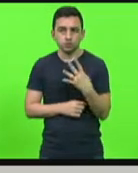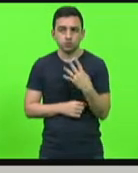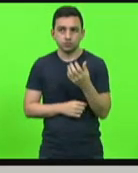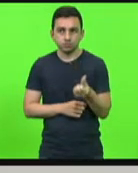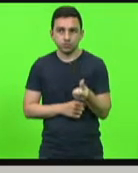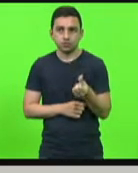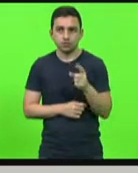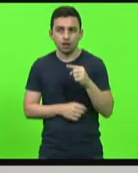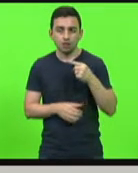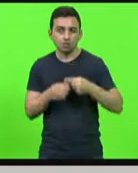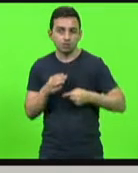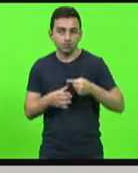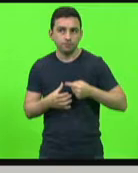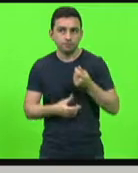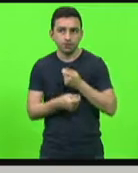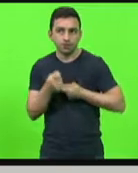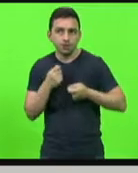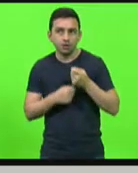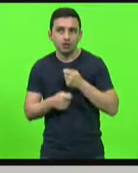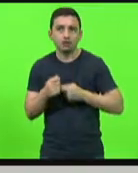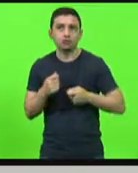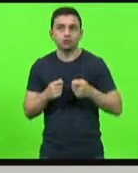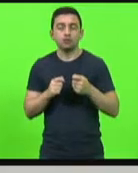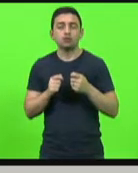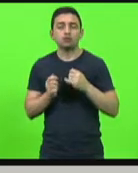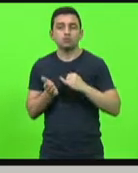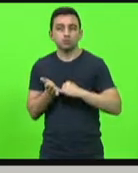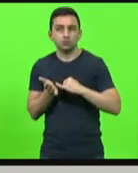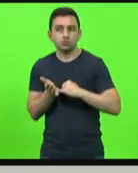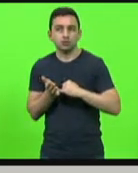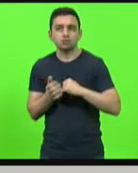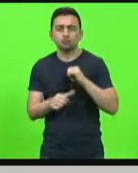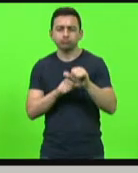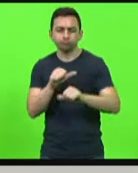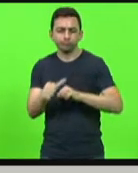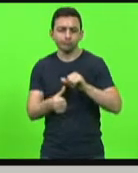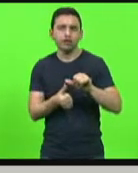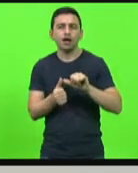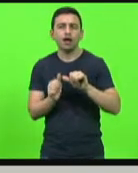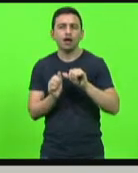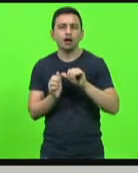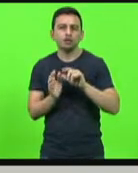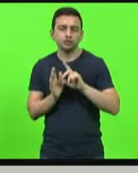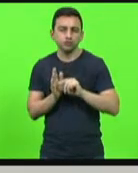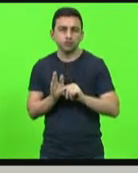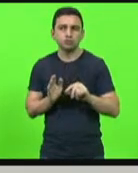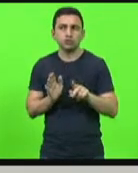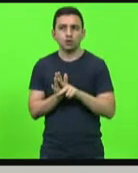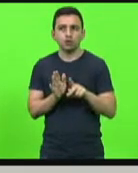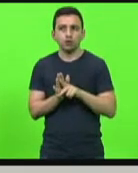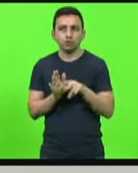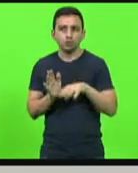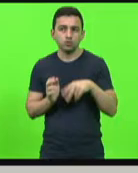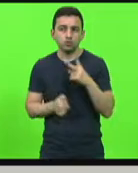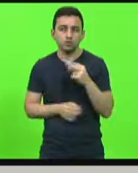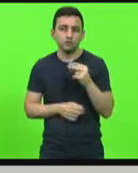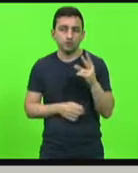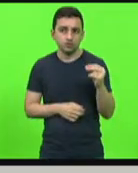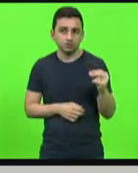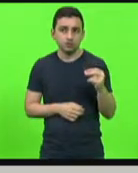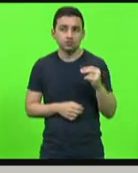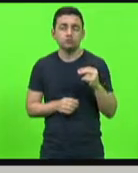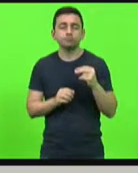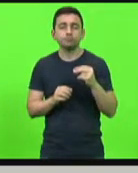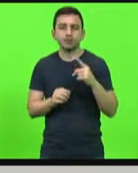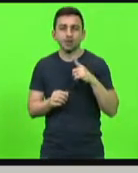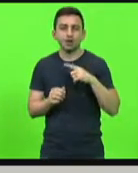Comissão de Finanças e Tributação, altera os artigos 3º, 4º e 12 da Lei 18.007 de 2020, que estabelece medidas